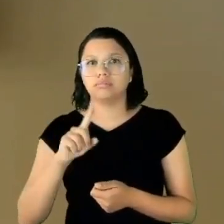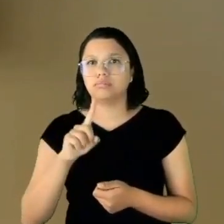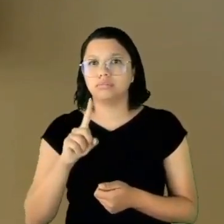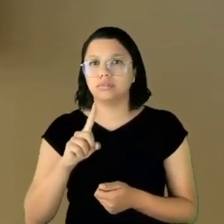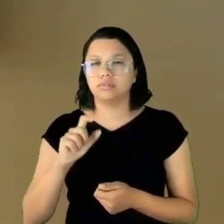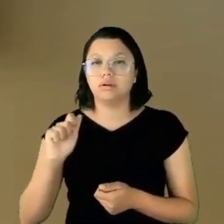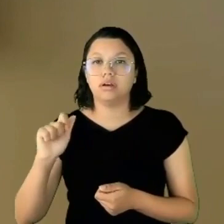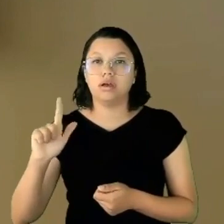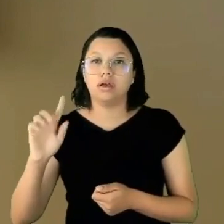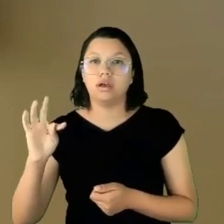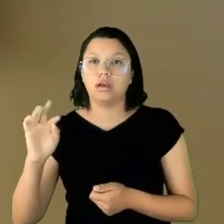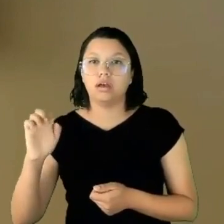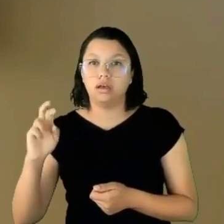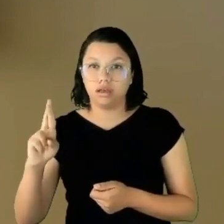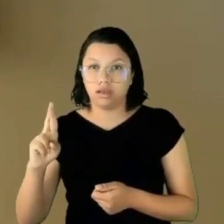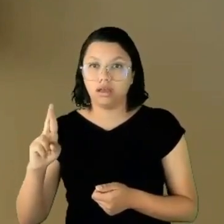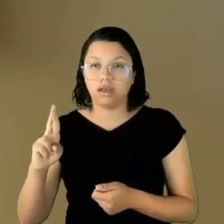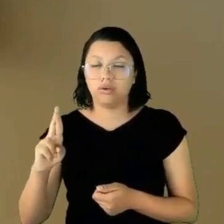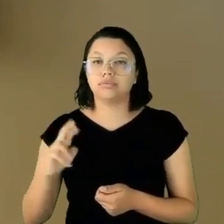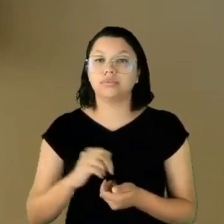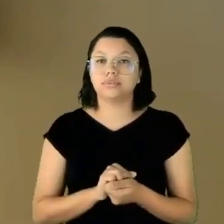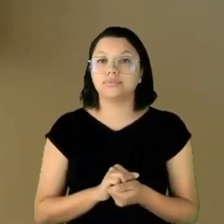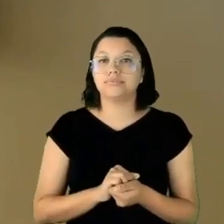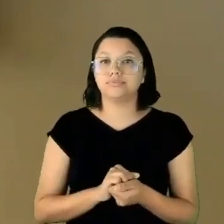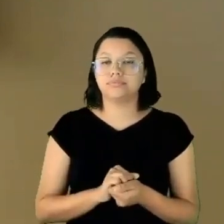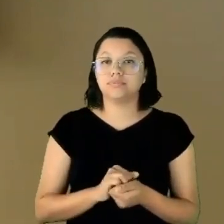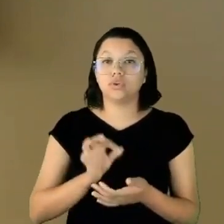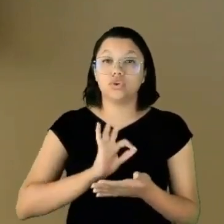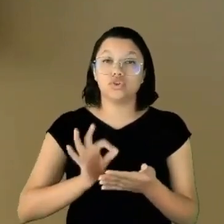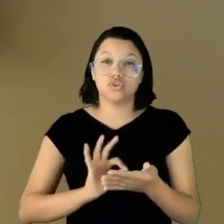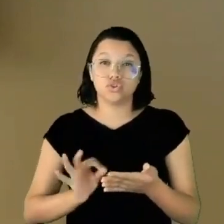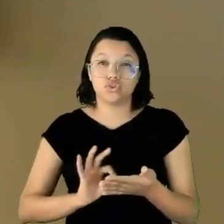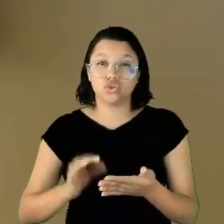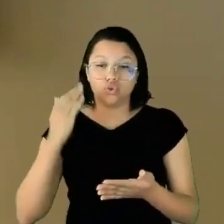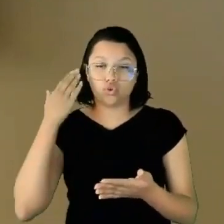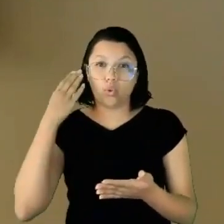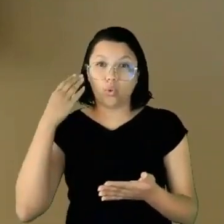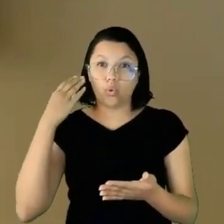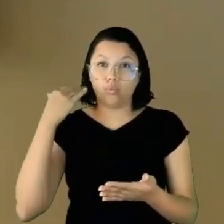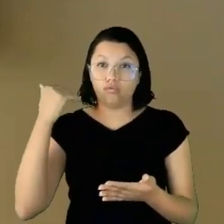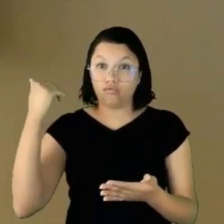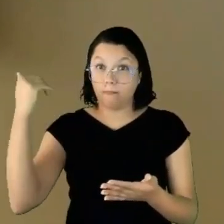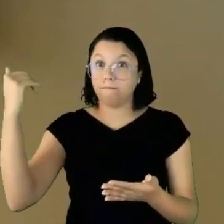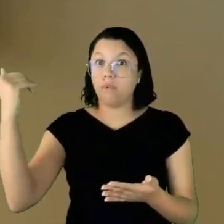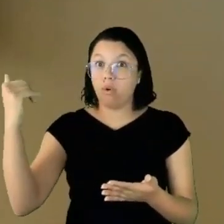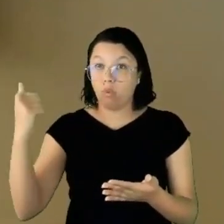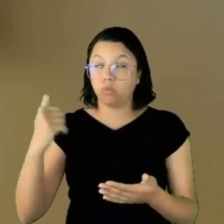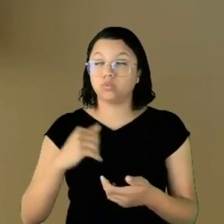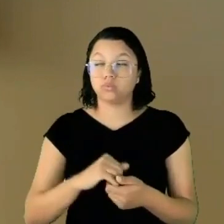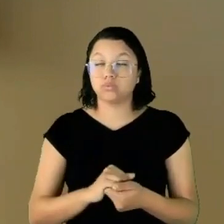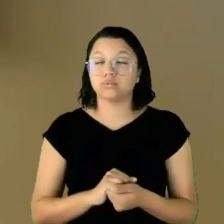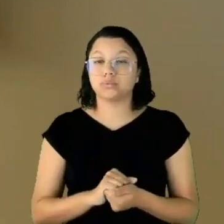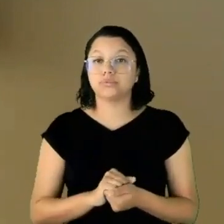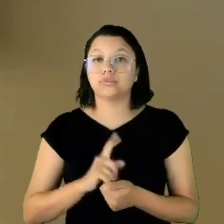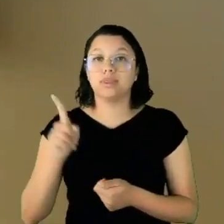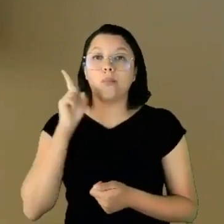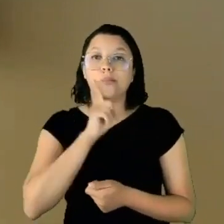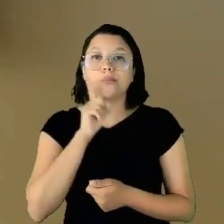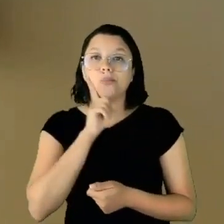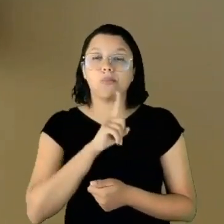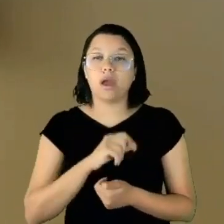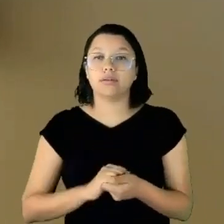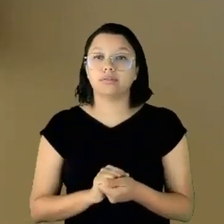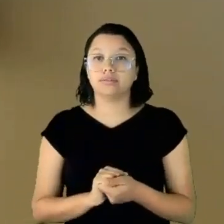Walter Isaacson que é um biógrafo famoso lá nos Estados Unidos ele publica a biografia de várias figuras importantes